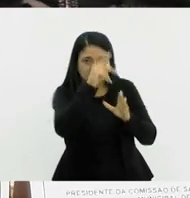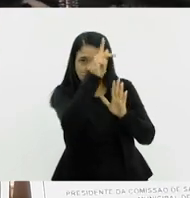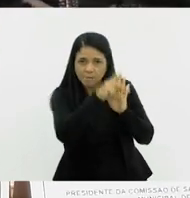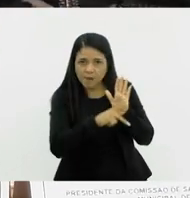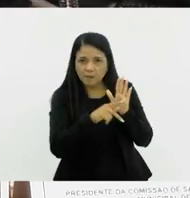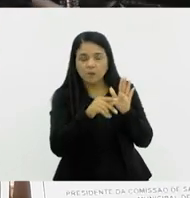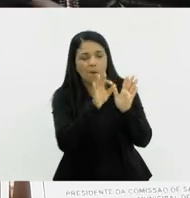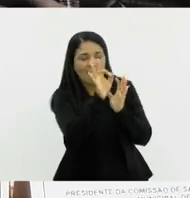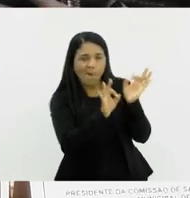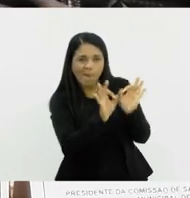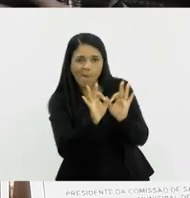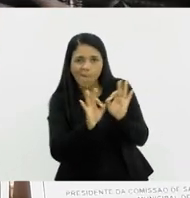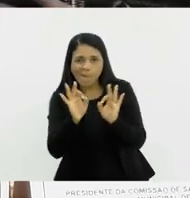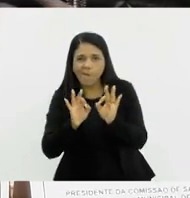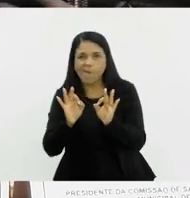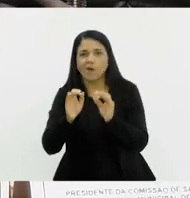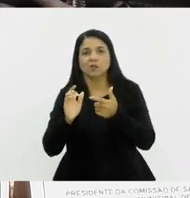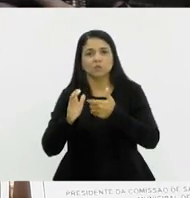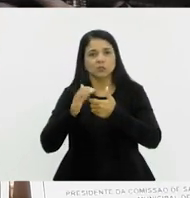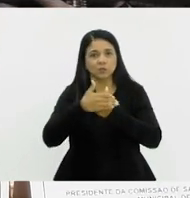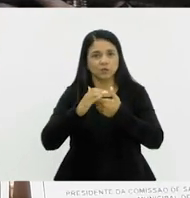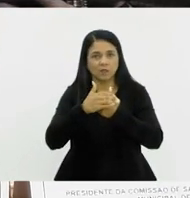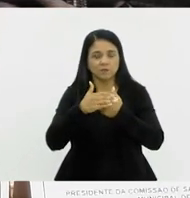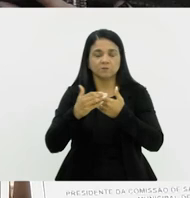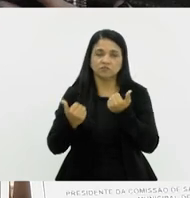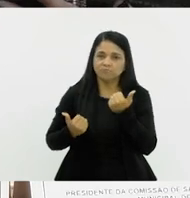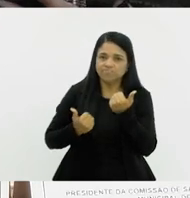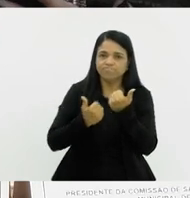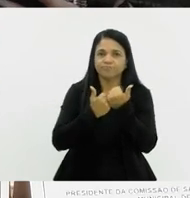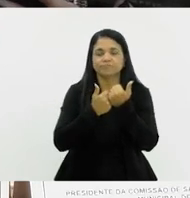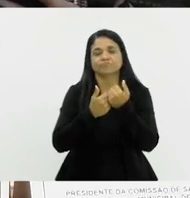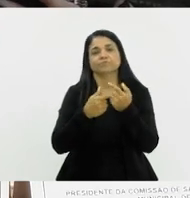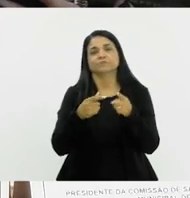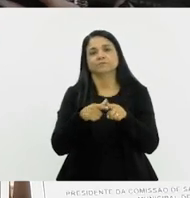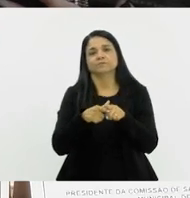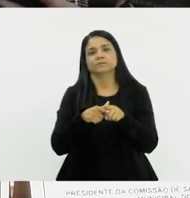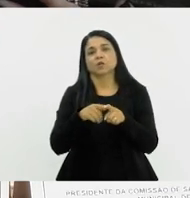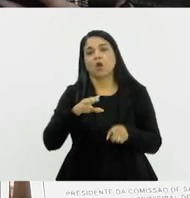plano, na verdade, do termo de cooperação, né, com a OPAS.